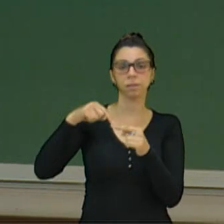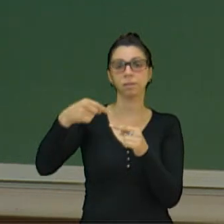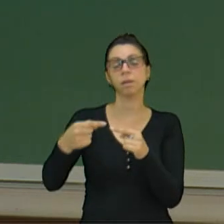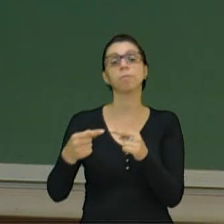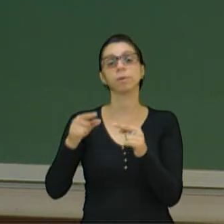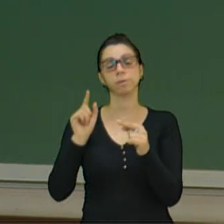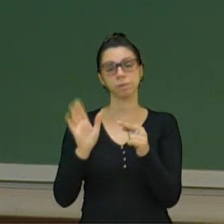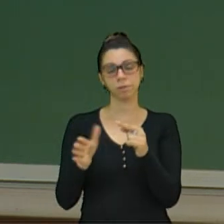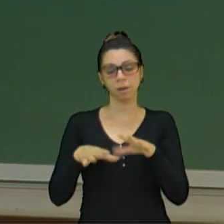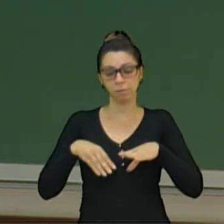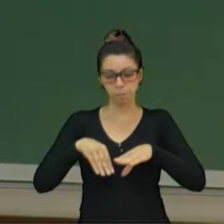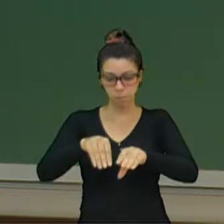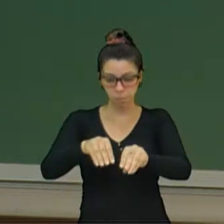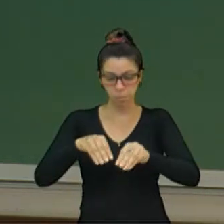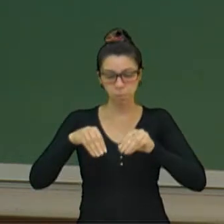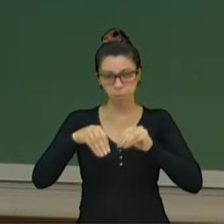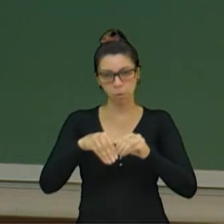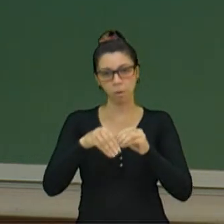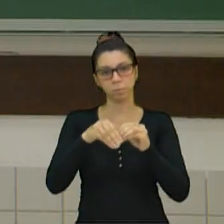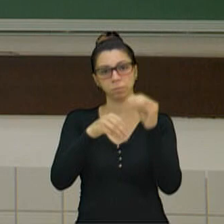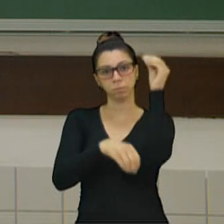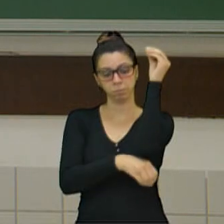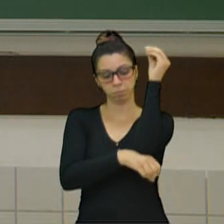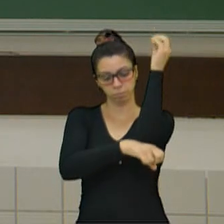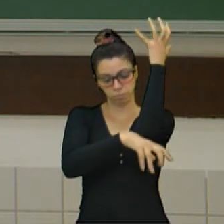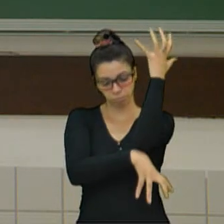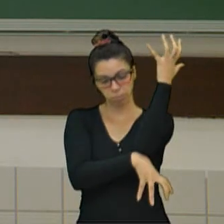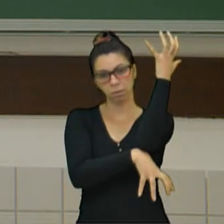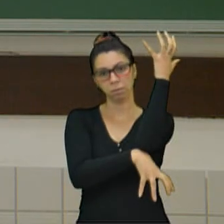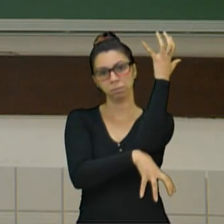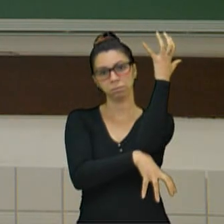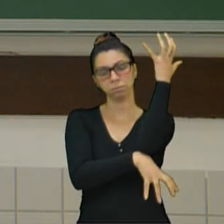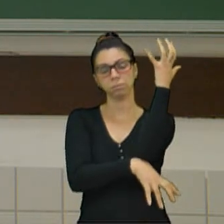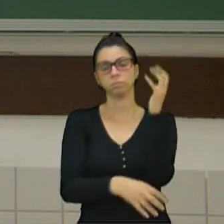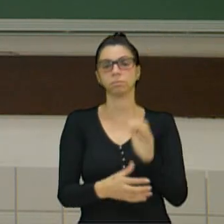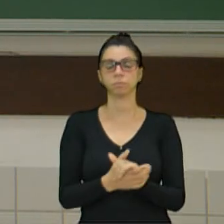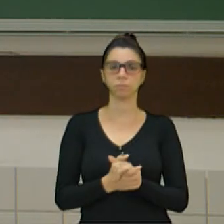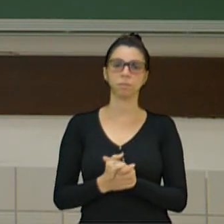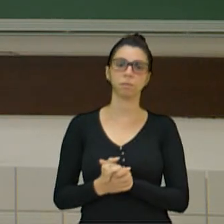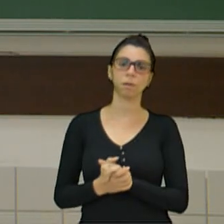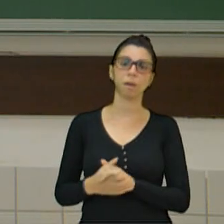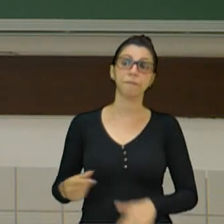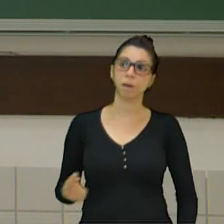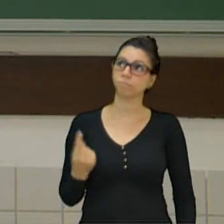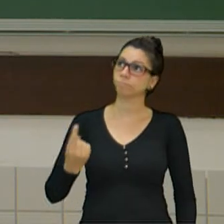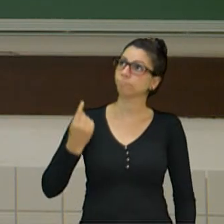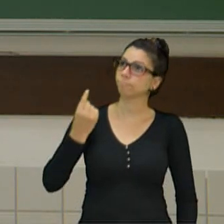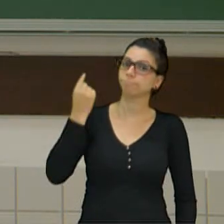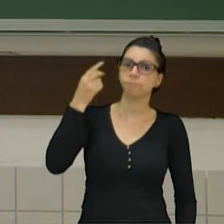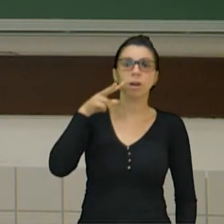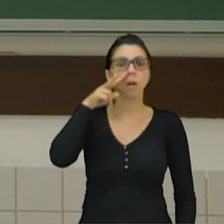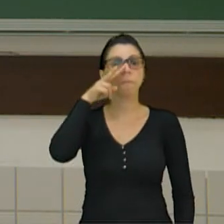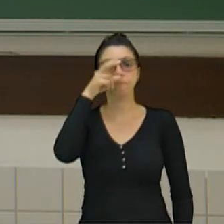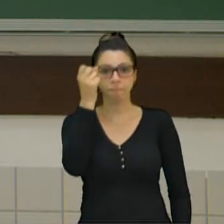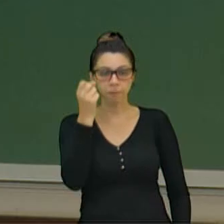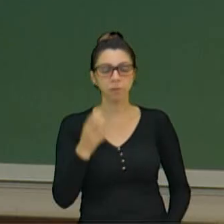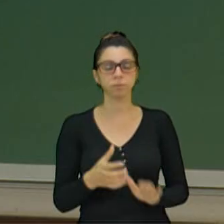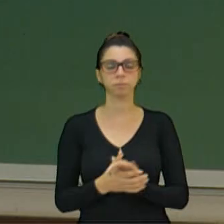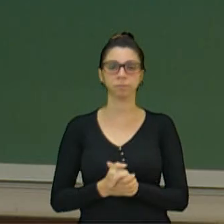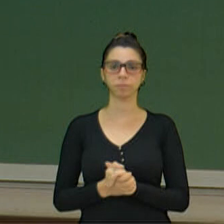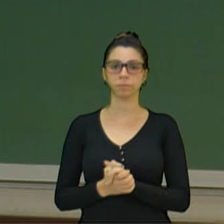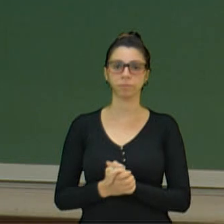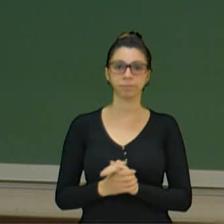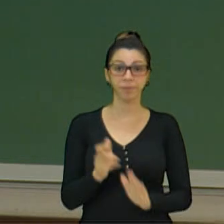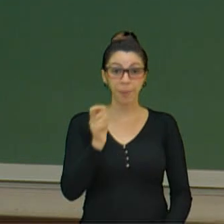no solo e consegue crescer mais forte. Vamos fazer uma atividade agora, galera. O pinhão,